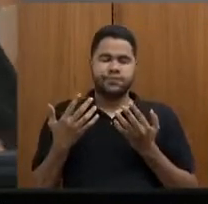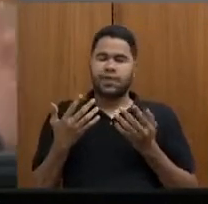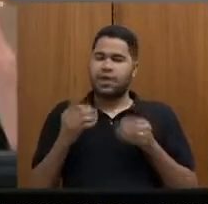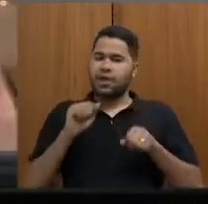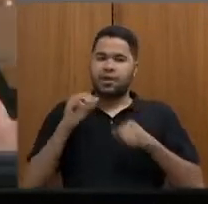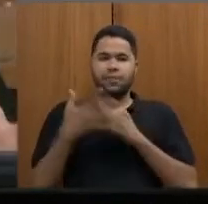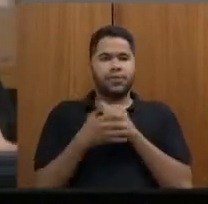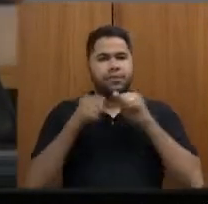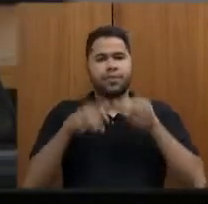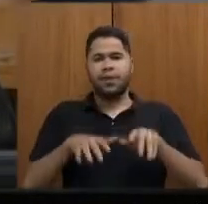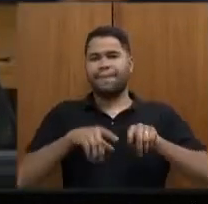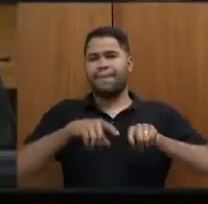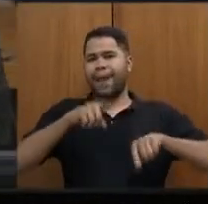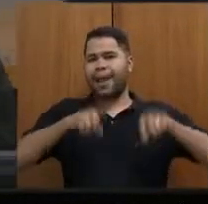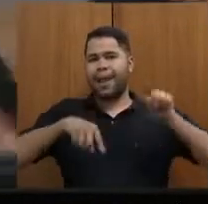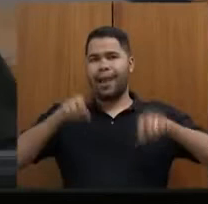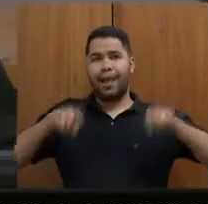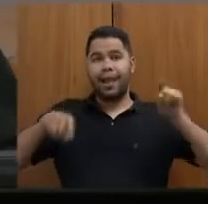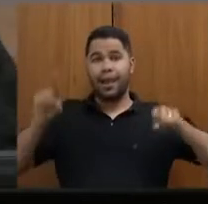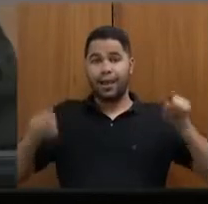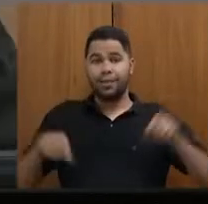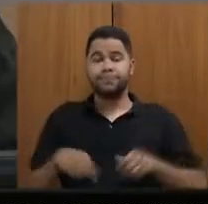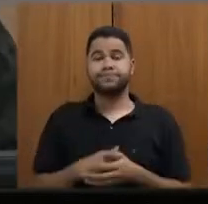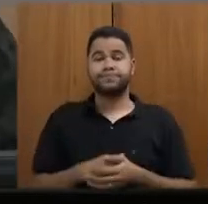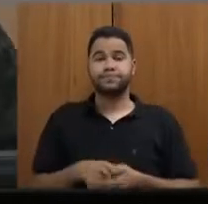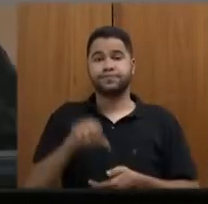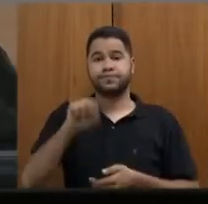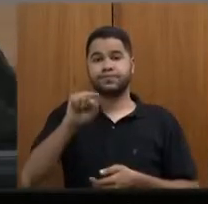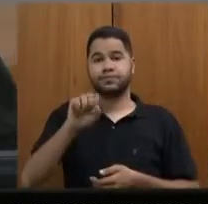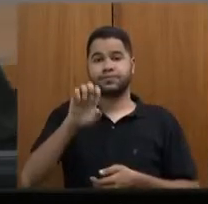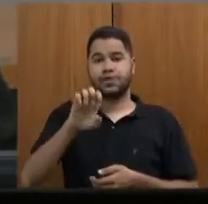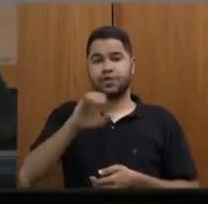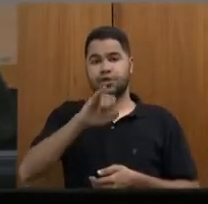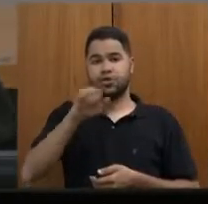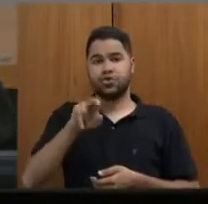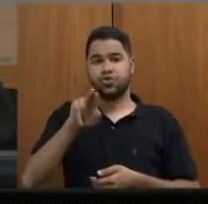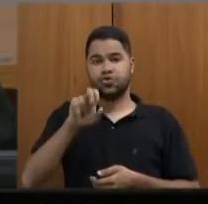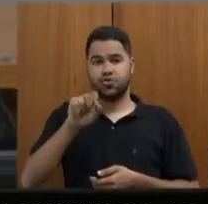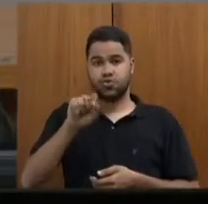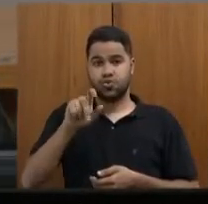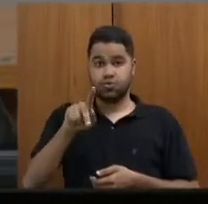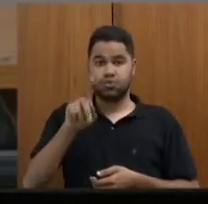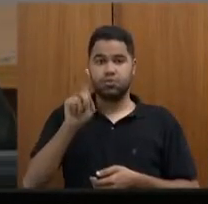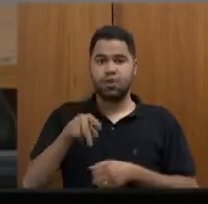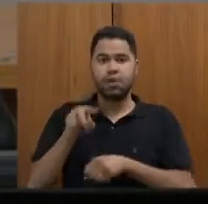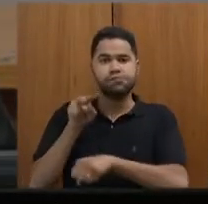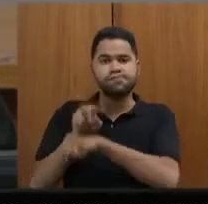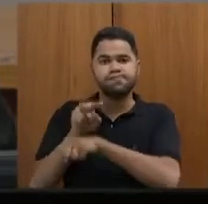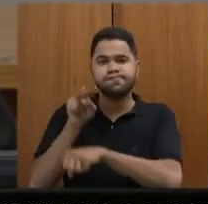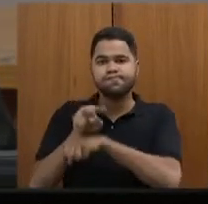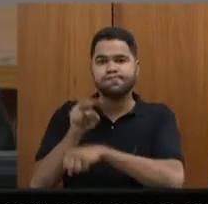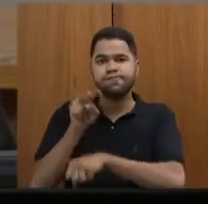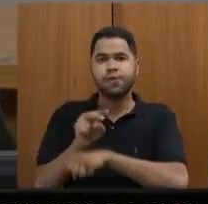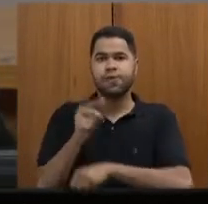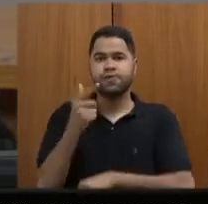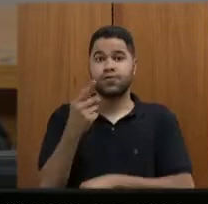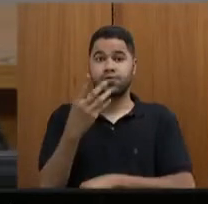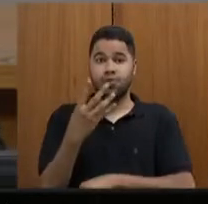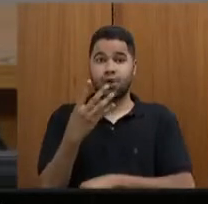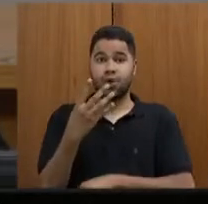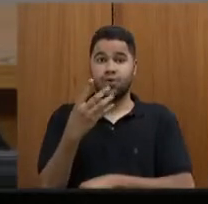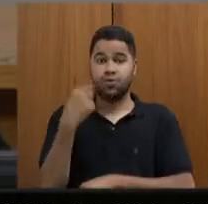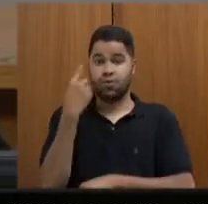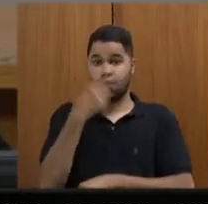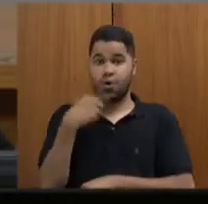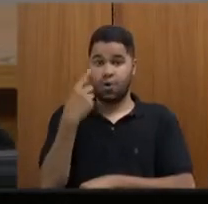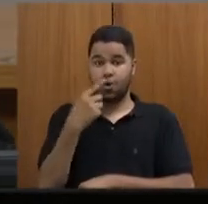descontrolada. A SEJUSP, né, que é a nossa Secretaria de Segurança, vem monitorando 24 horas os agressores punidos pela